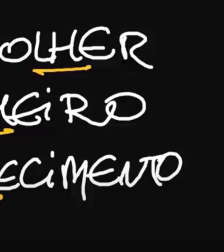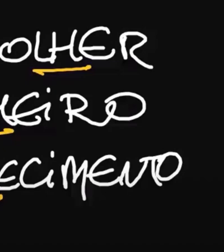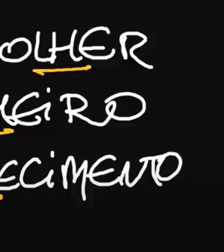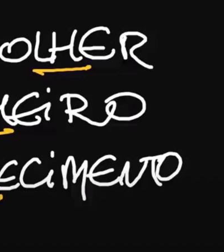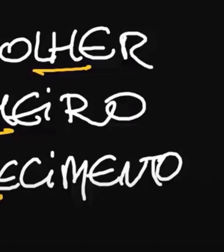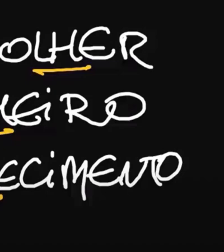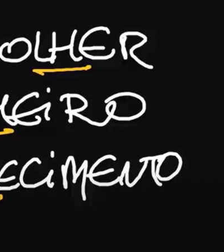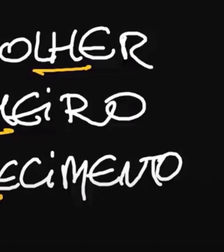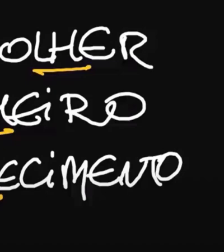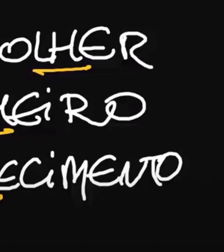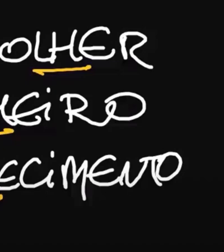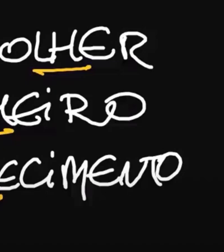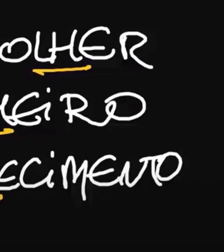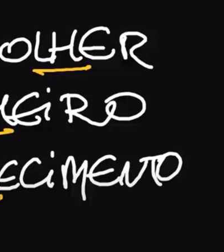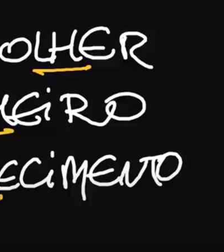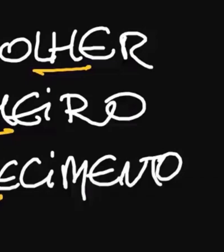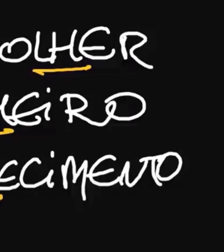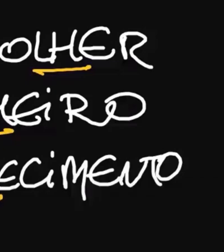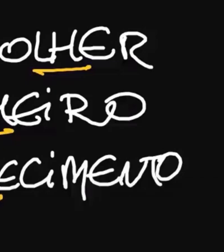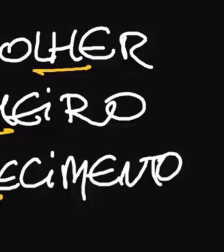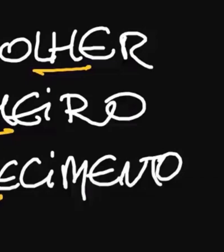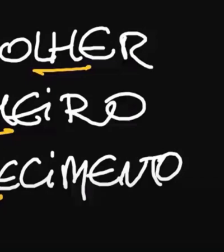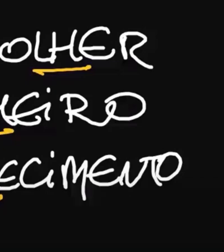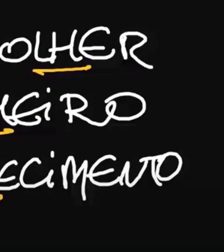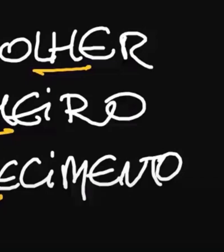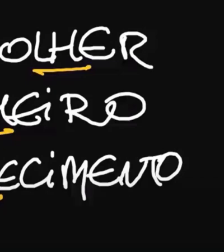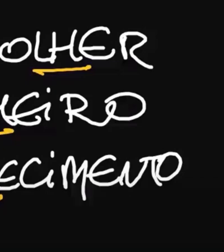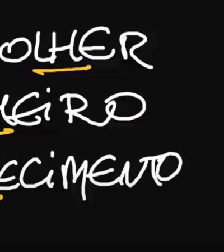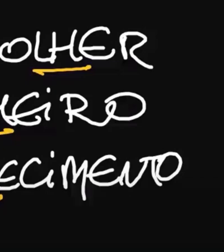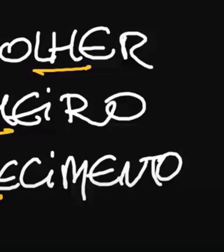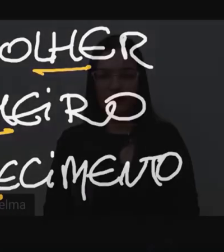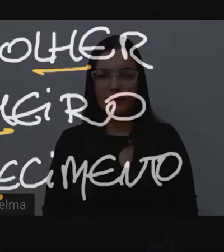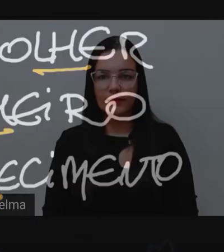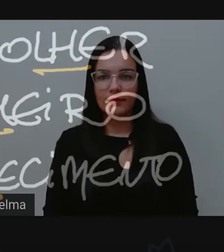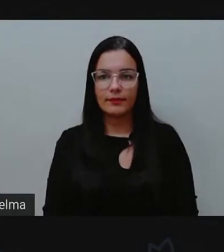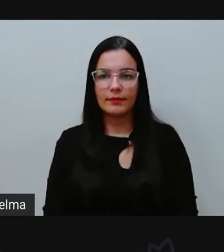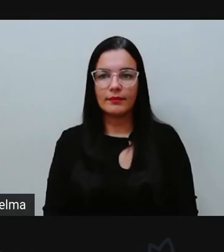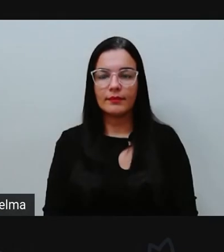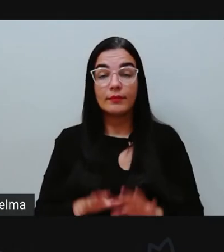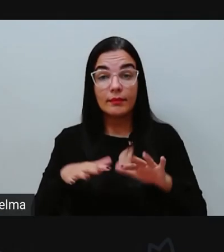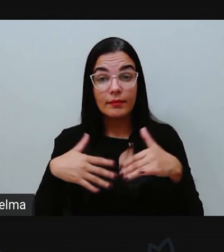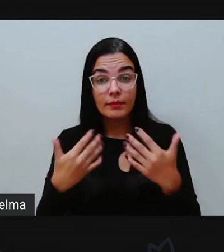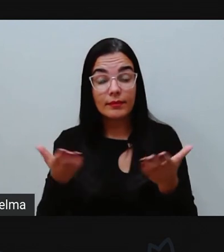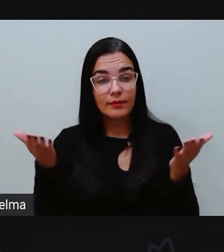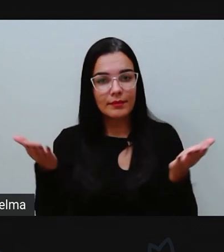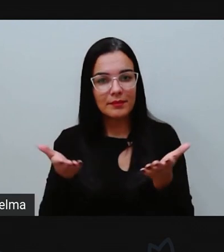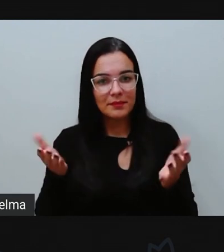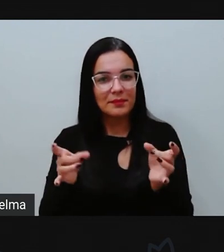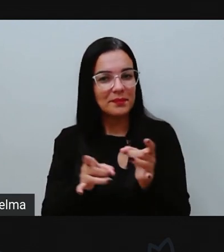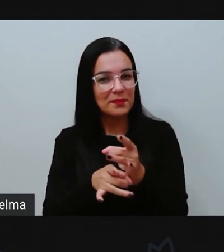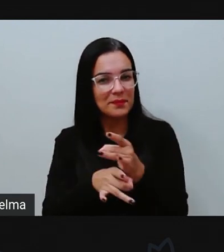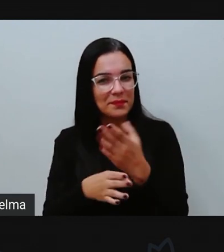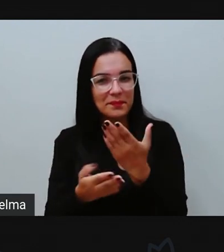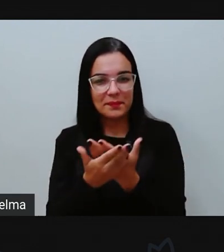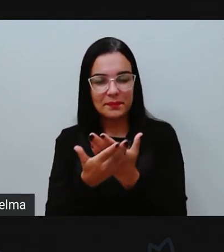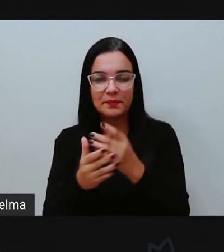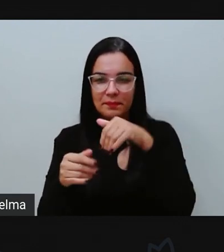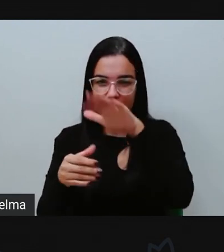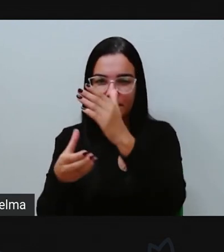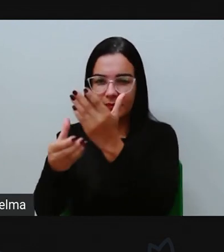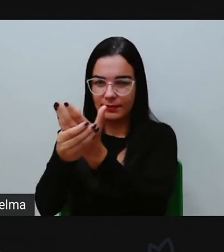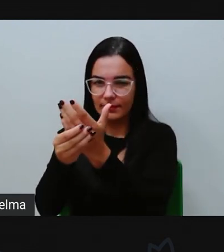sono e sonho. Bom, eu vou ficando por aqui. A gente vai ficando por aqui. Pegue lá seu